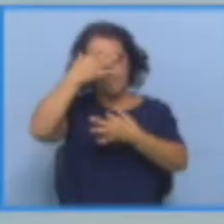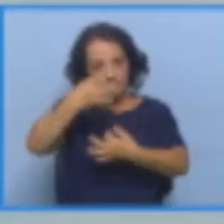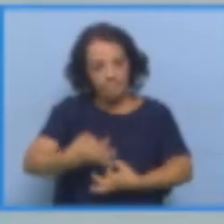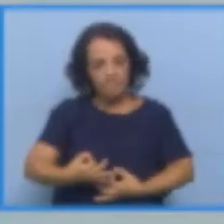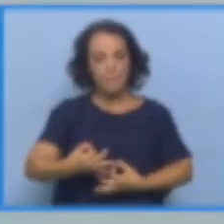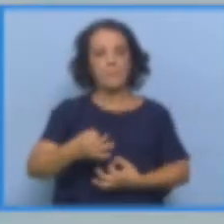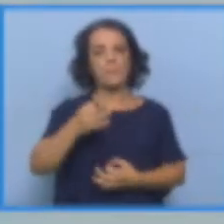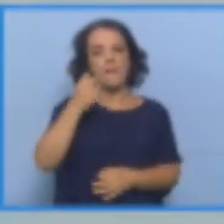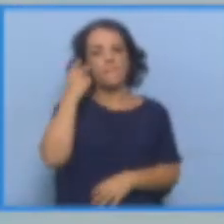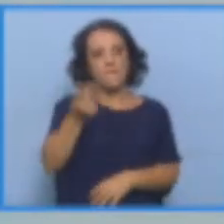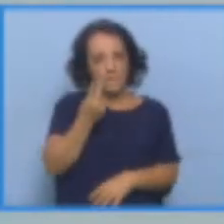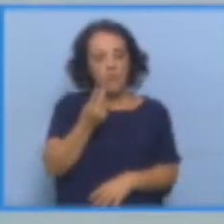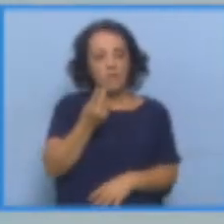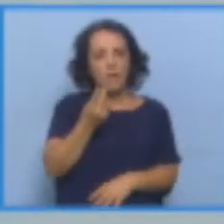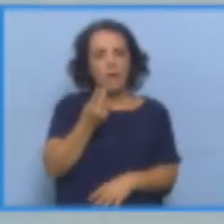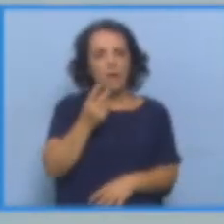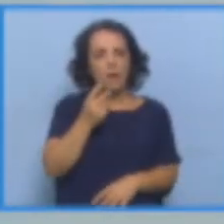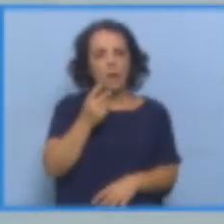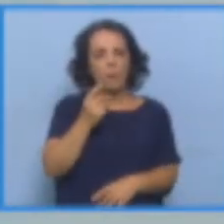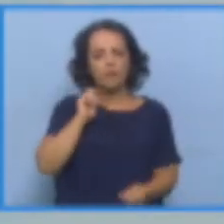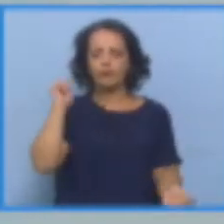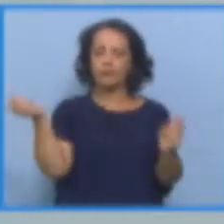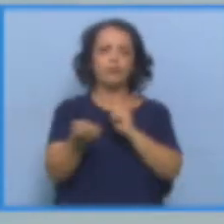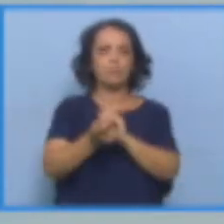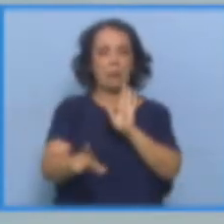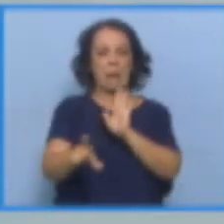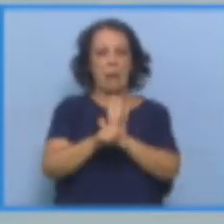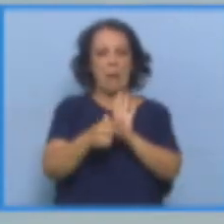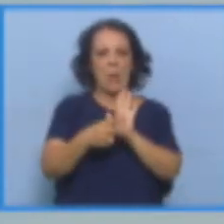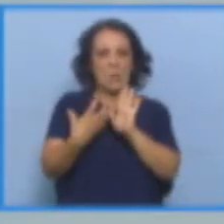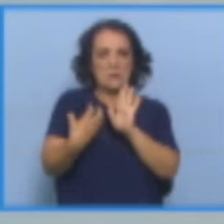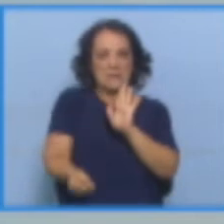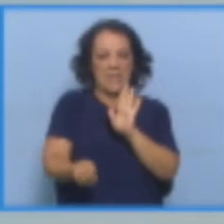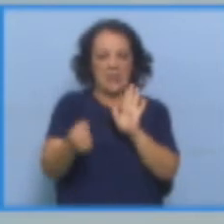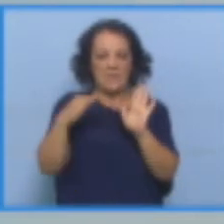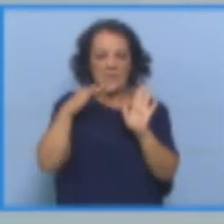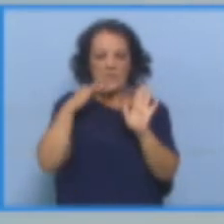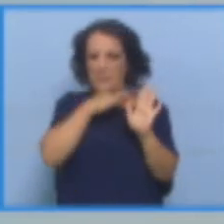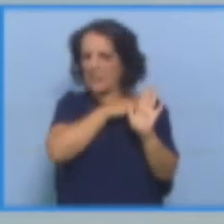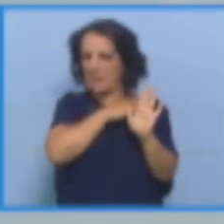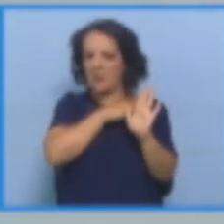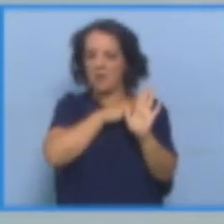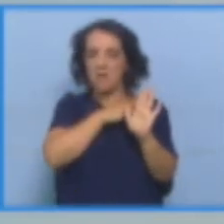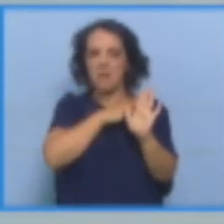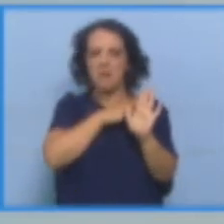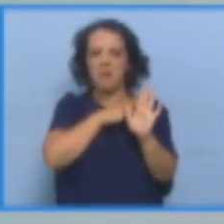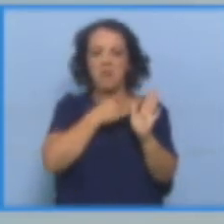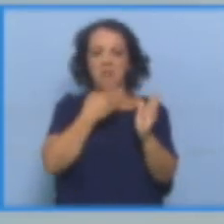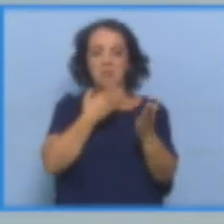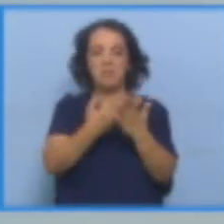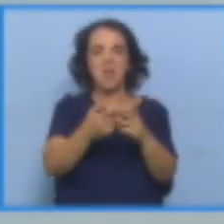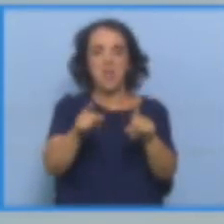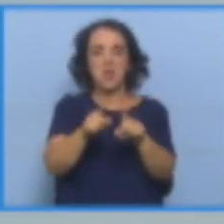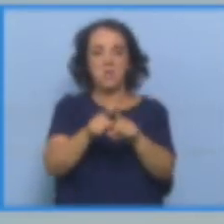uma vida, o tornamos depois numa lei quase seca, fria, com a qual esmagamos às